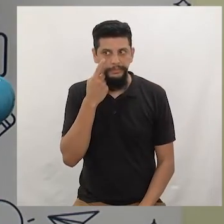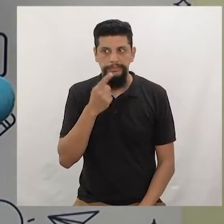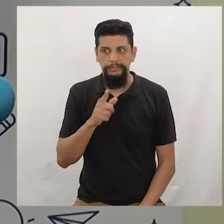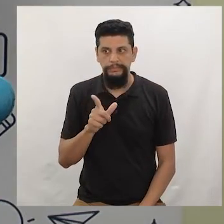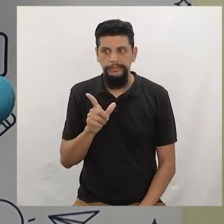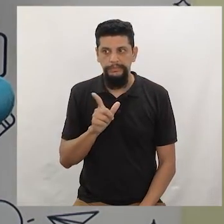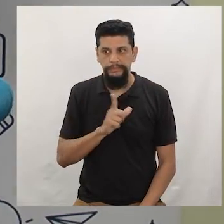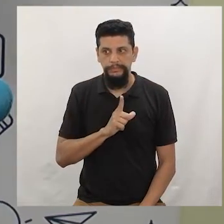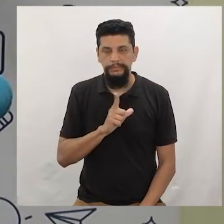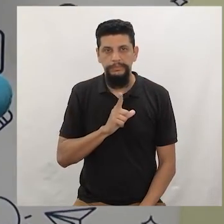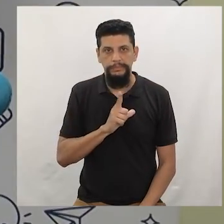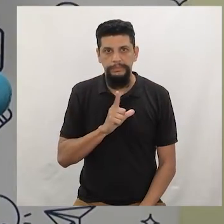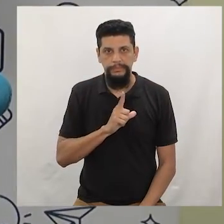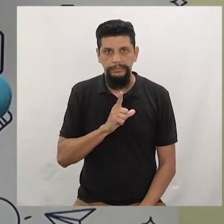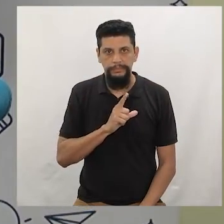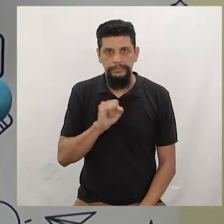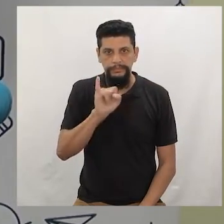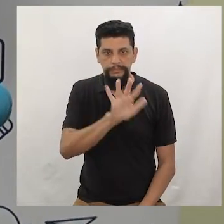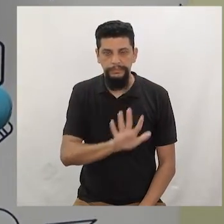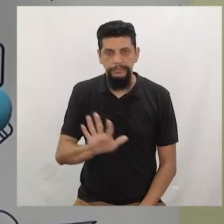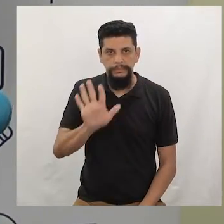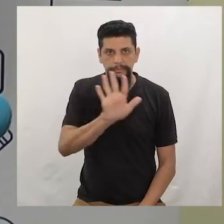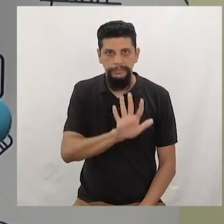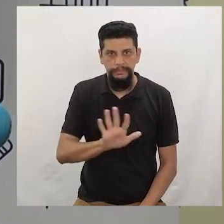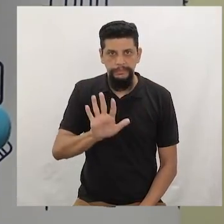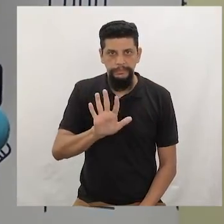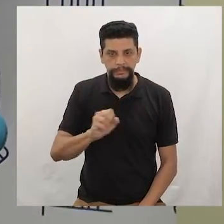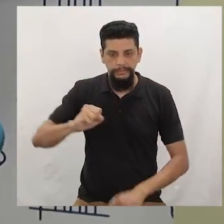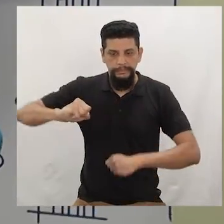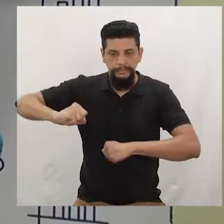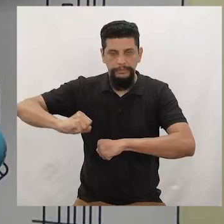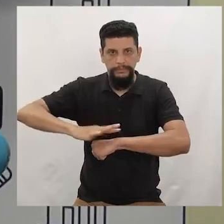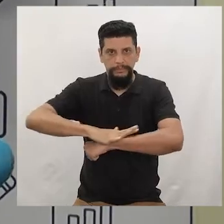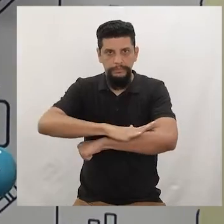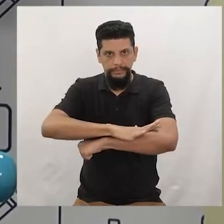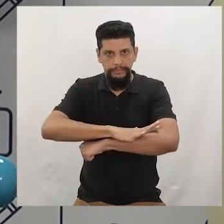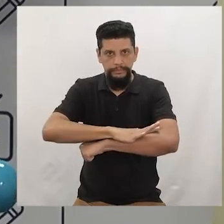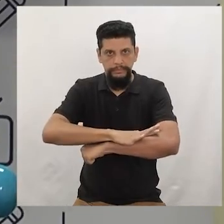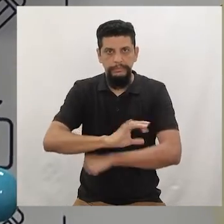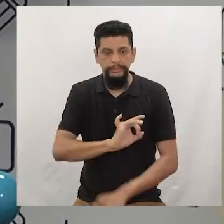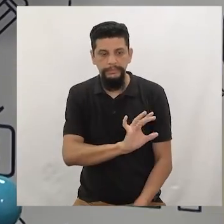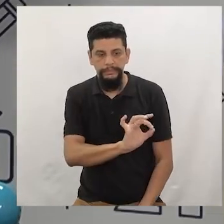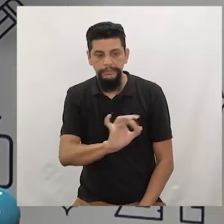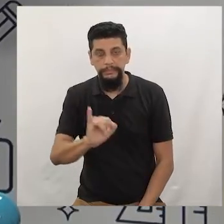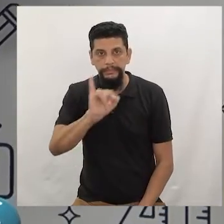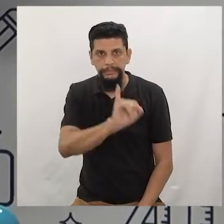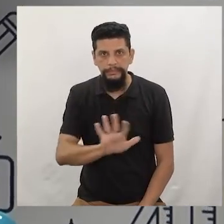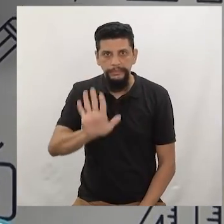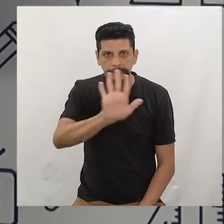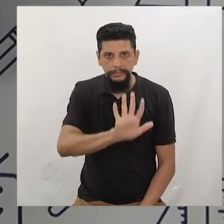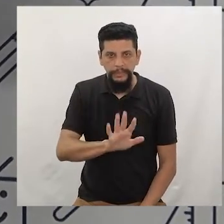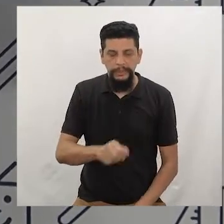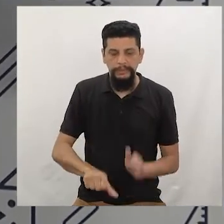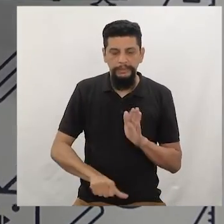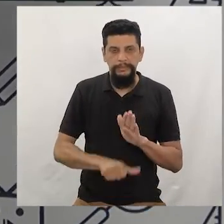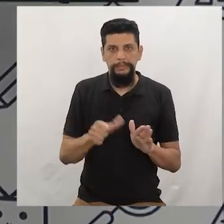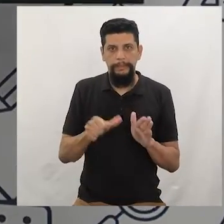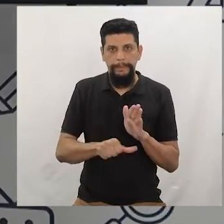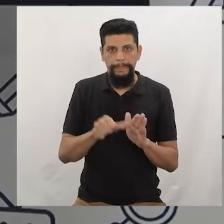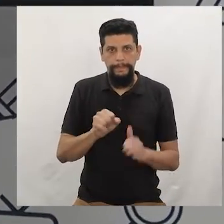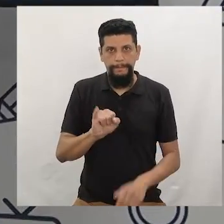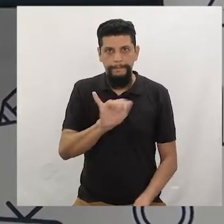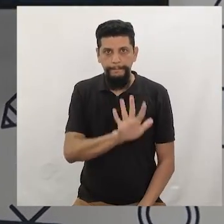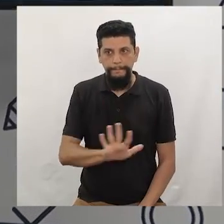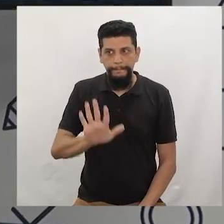Nós temos também imagens e sombras dessas imagens. A primeira que nós